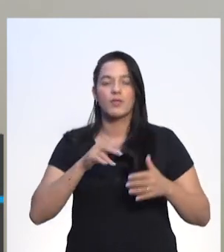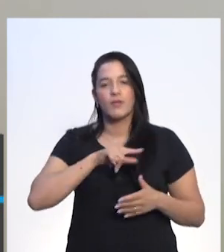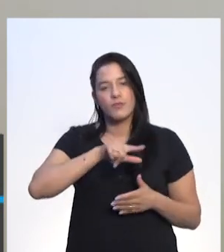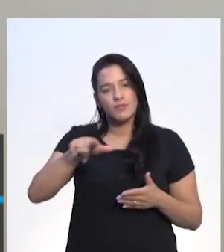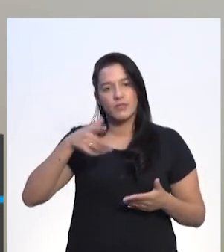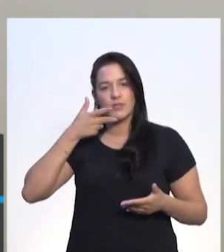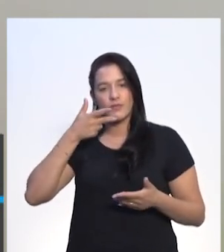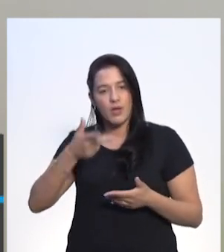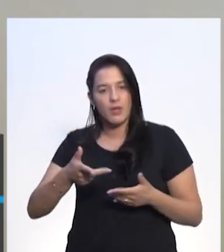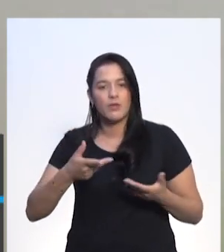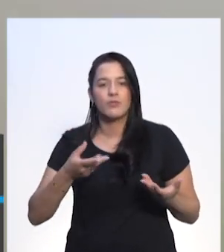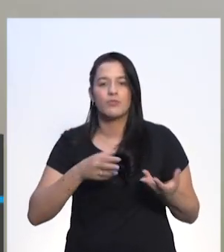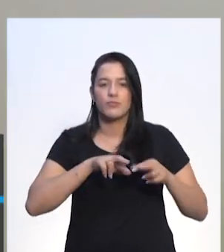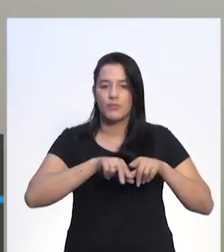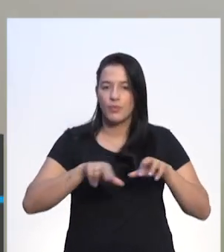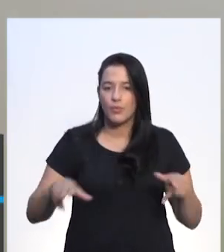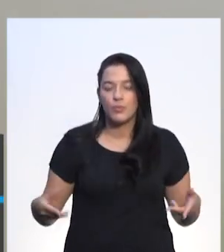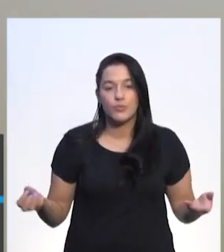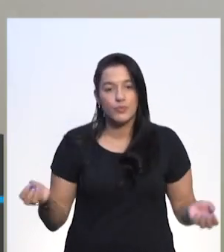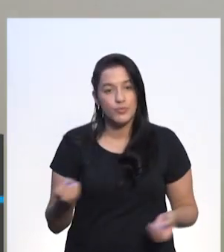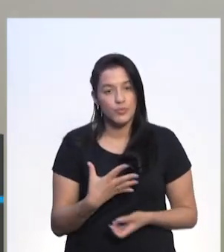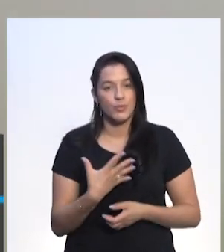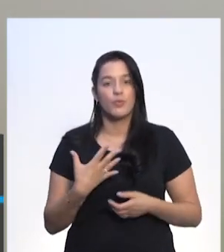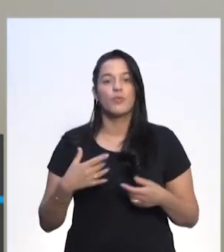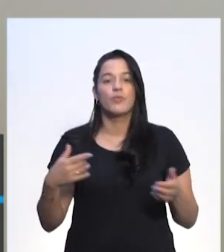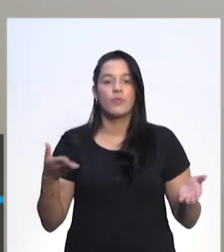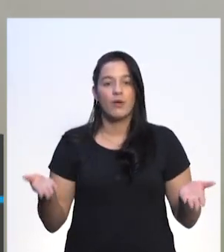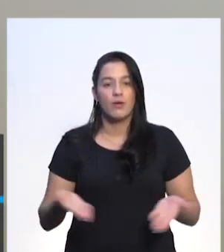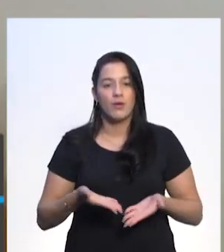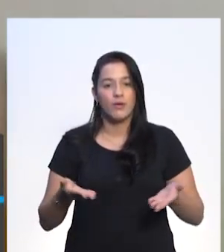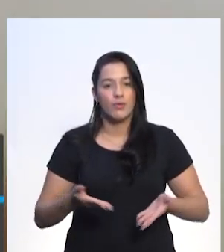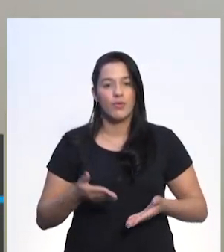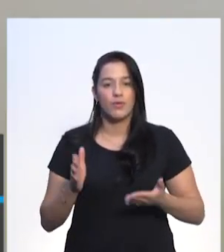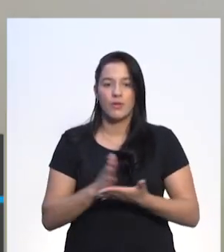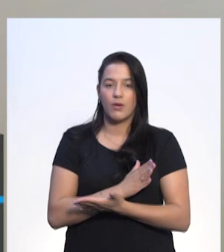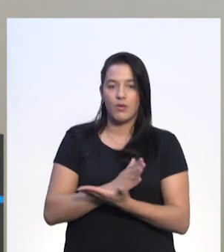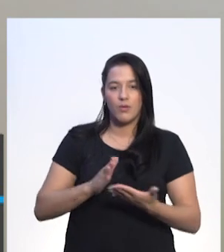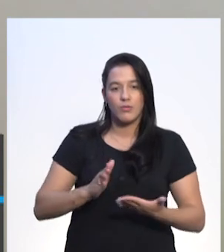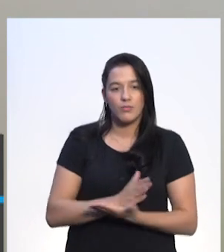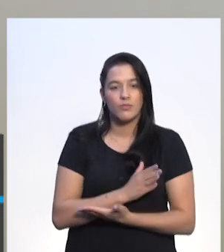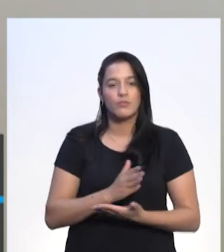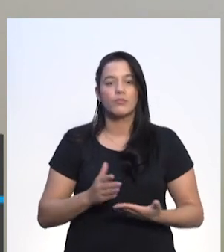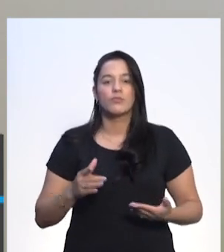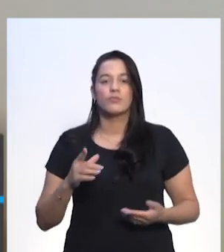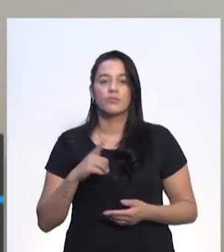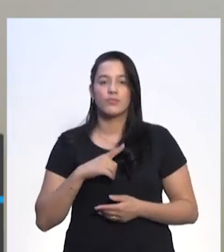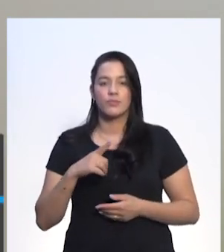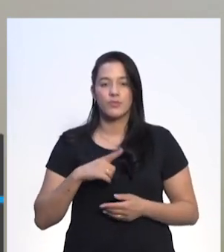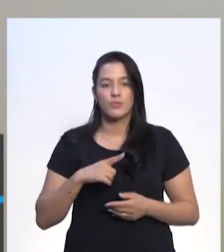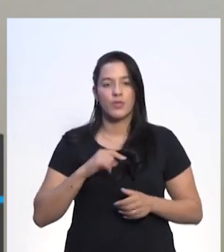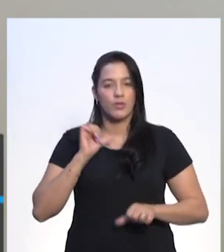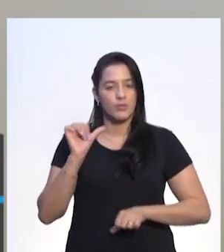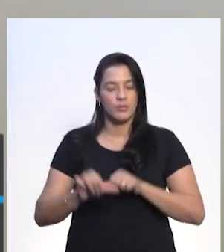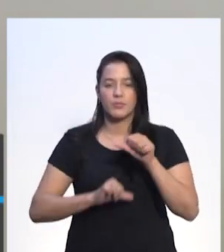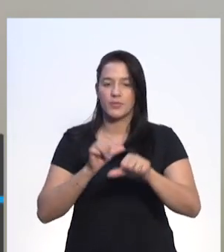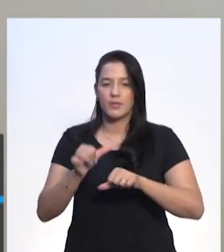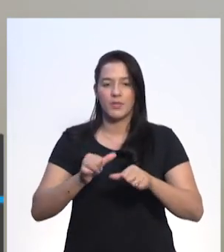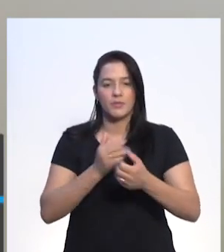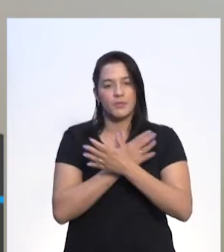elementos muito atualizados em relação a alguns dos motivos que geram o